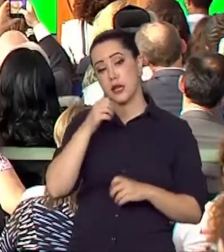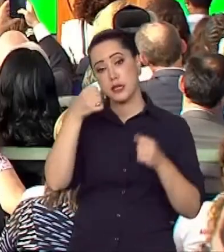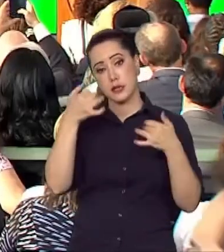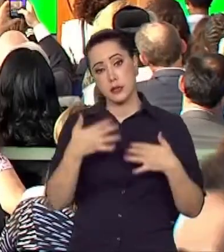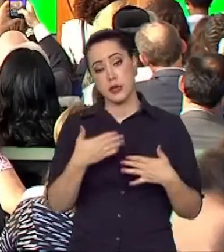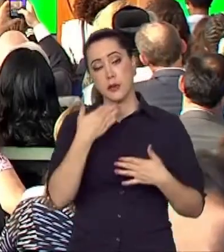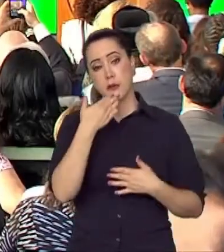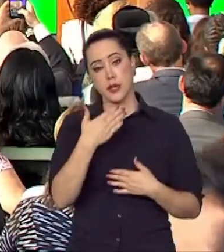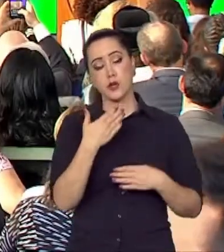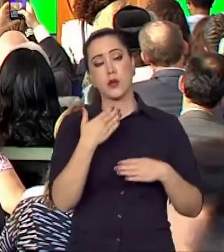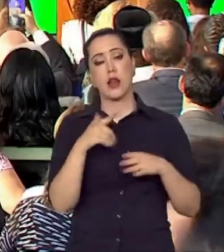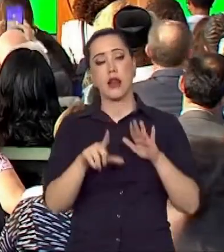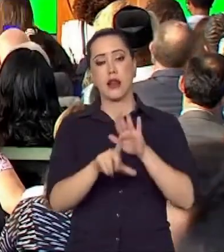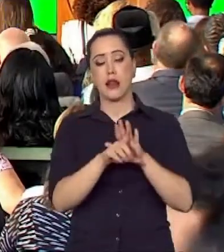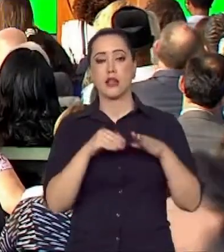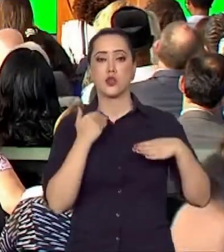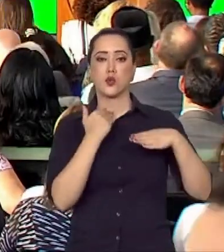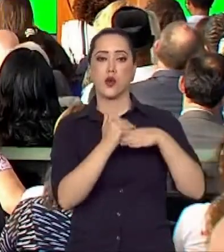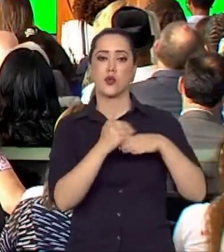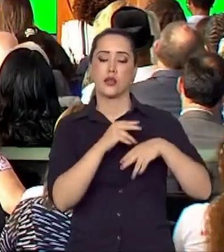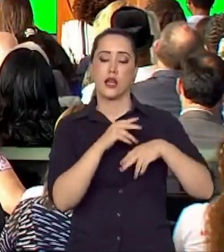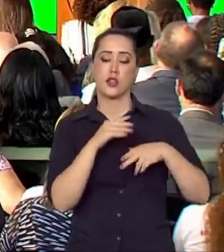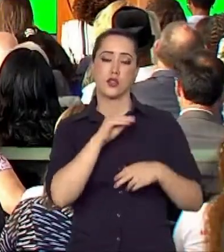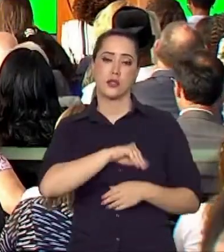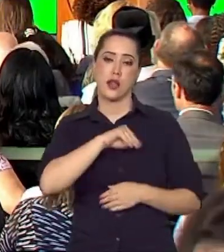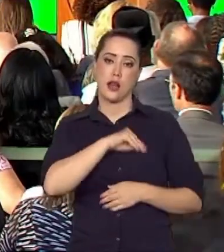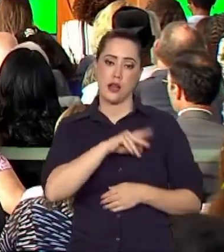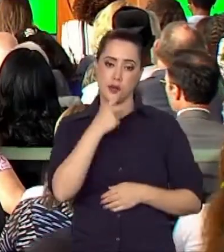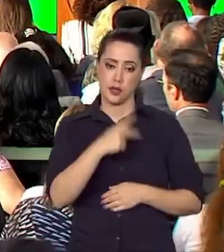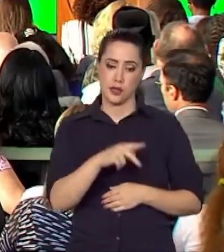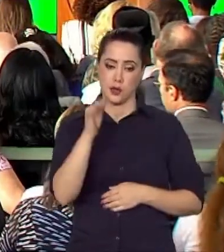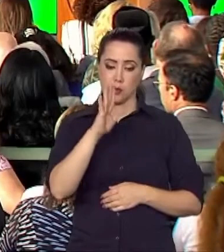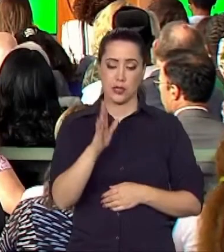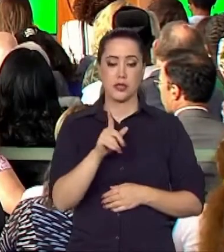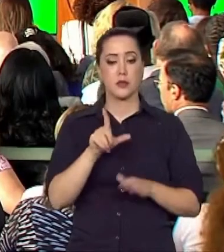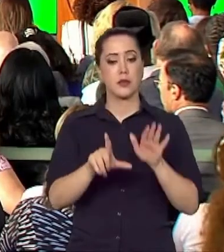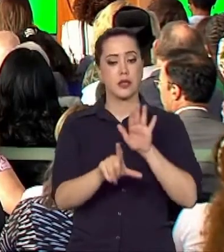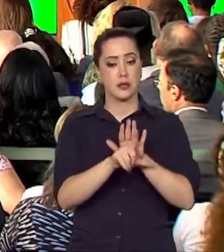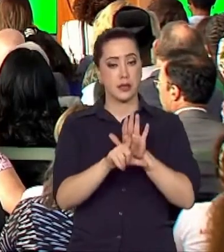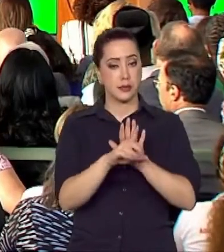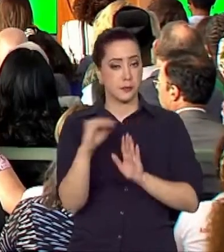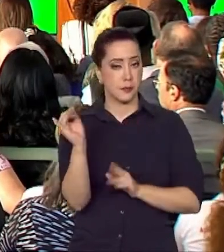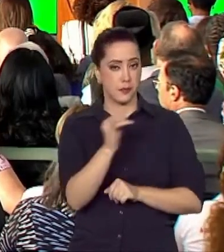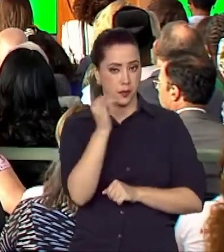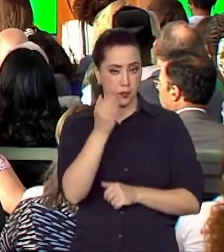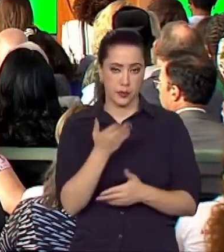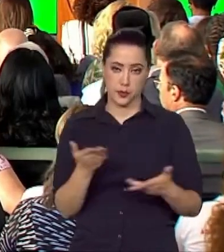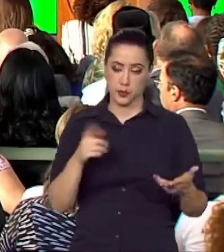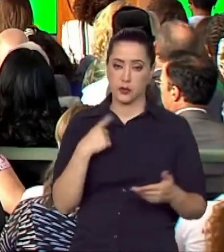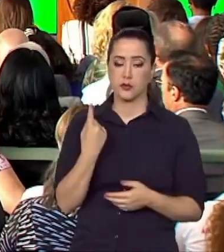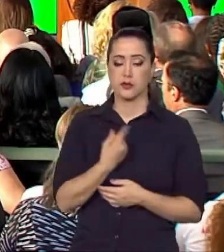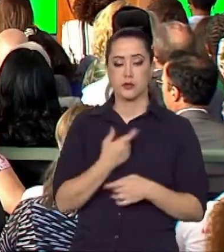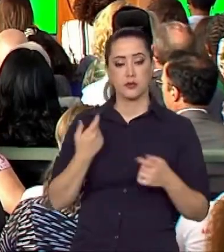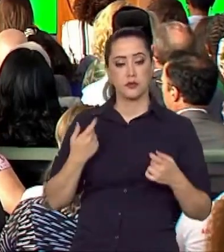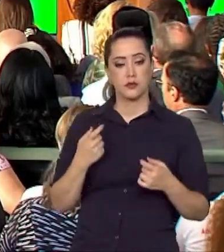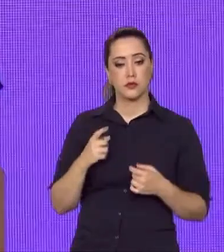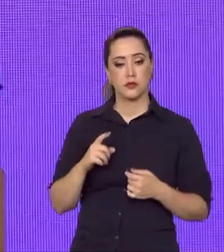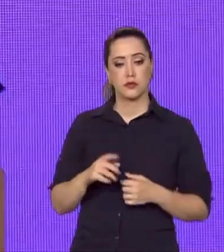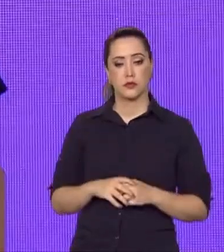da Igualdade Salarial que nós aprovamos aqui no Brasil. Essa é uma importante lei, ministra Cida, e nós temos,